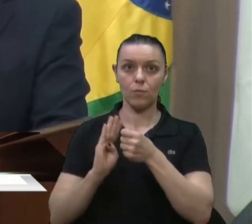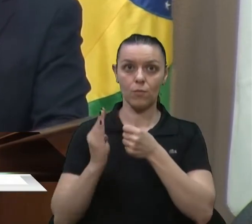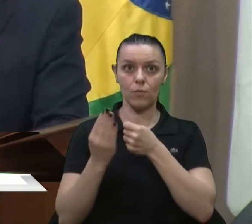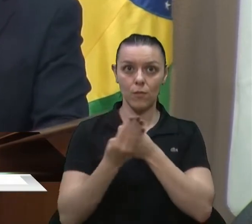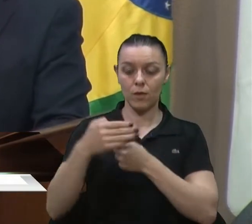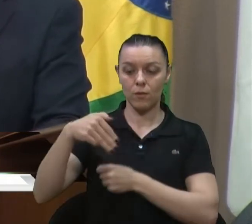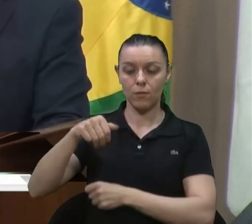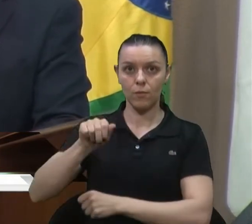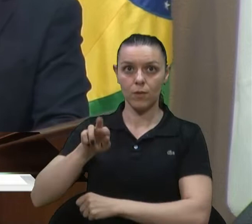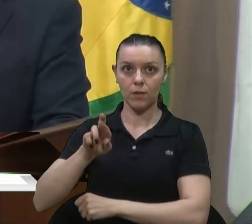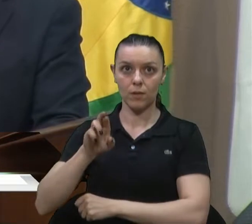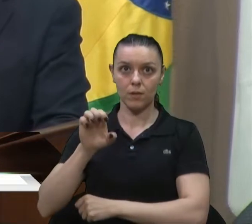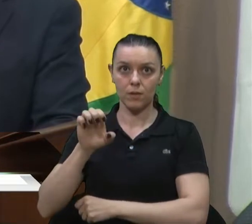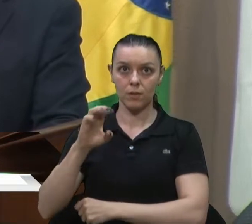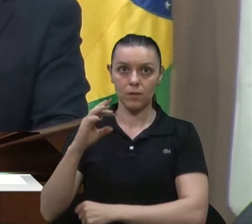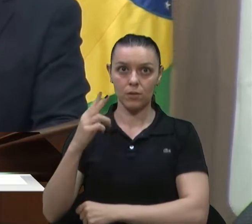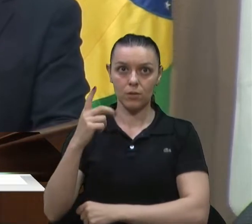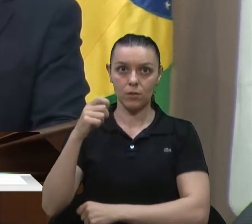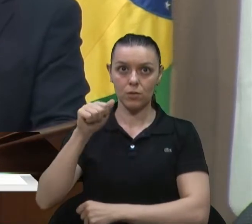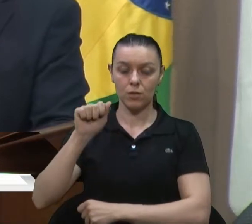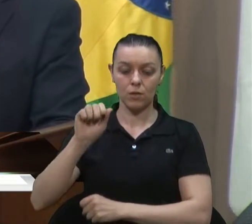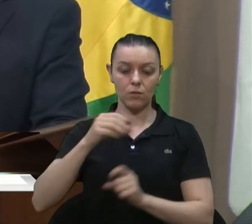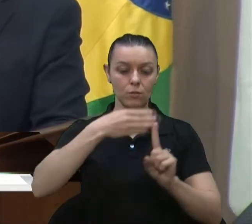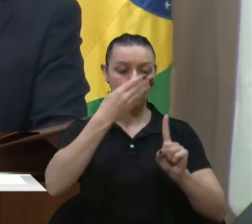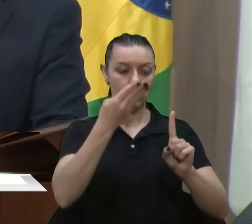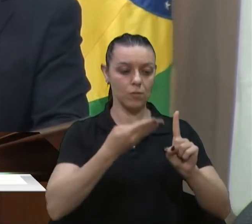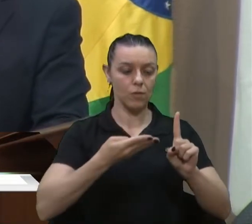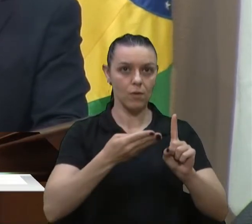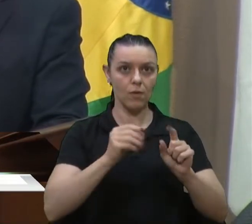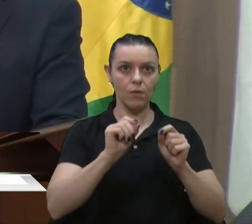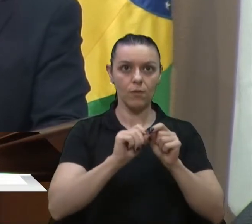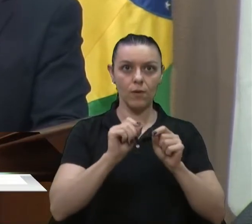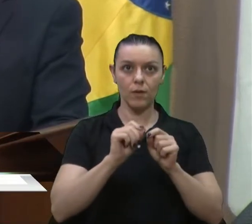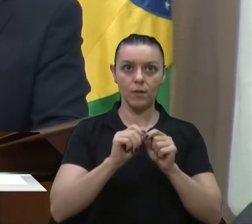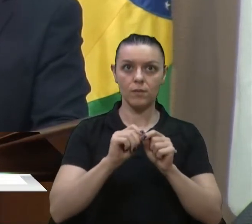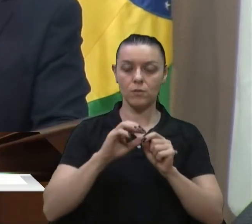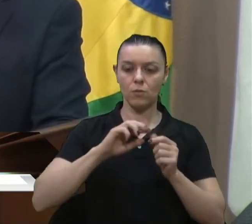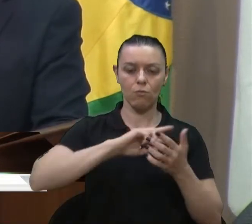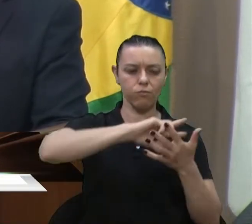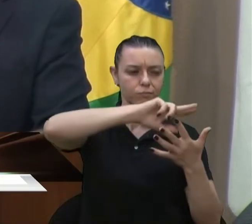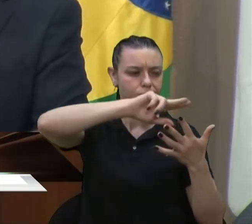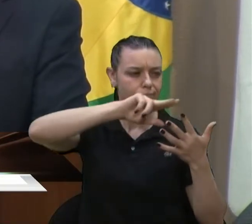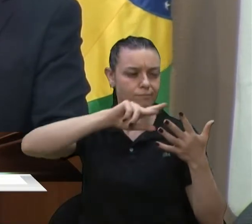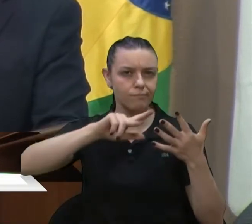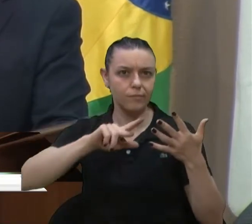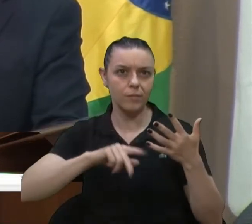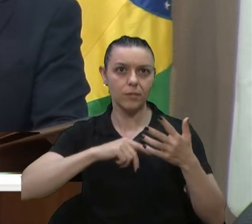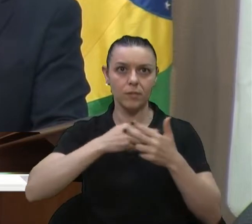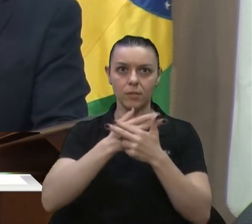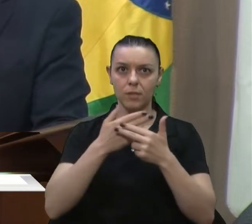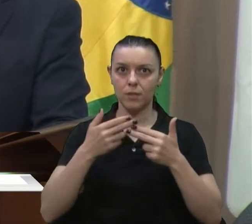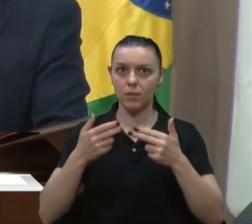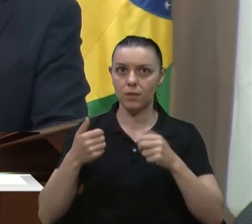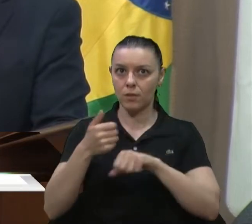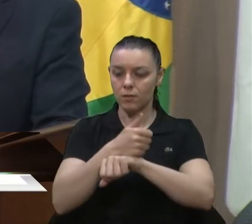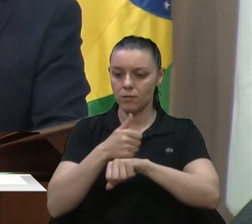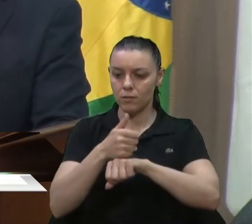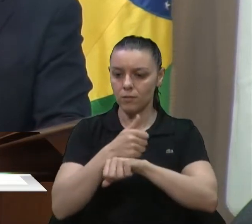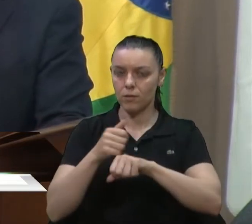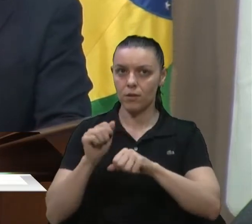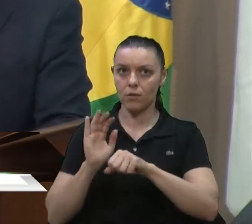Hoje me sinto mais forte, mais feliz, quem sabe. Só levo a certeza de que muito pouco eu sei.